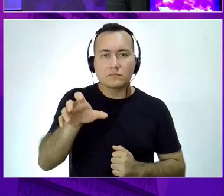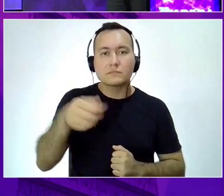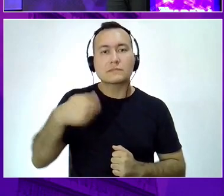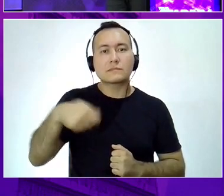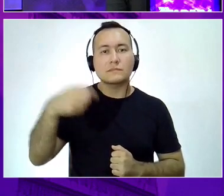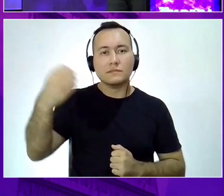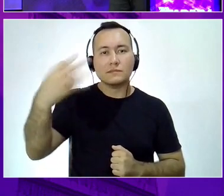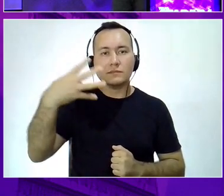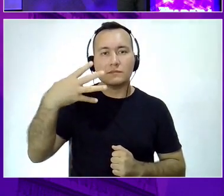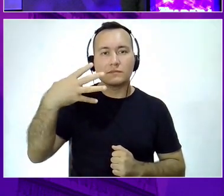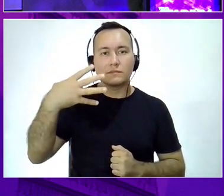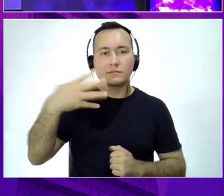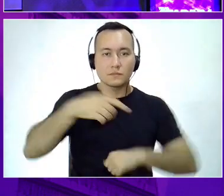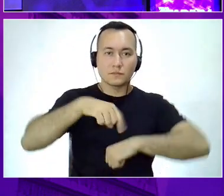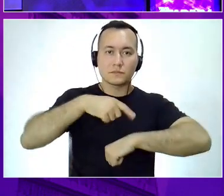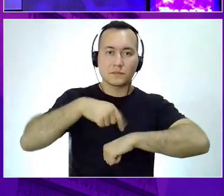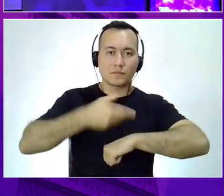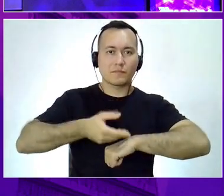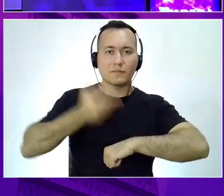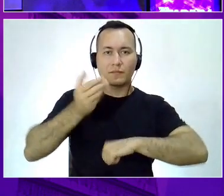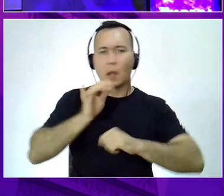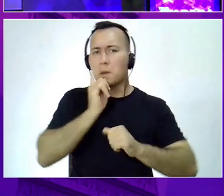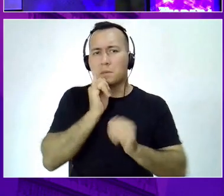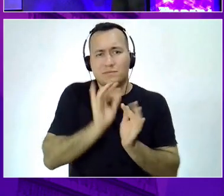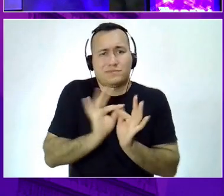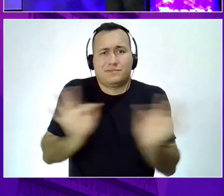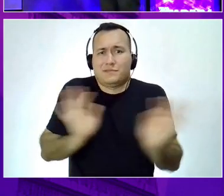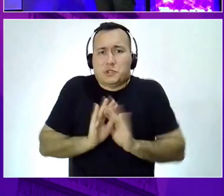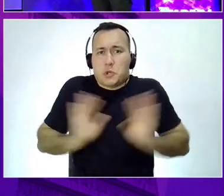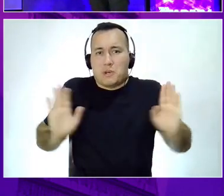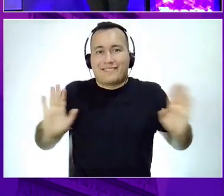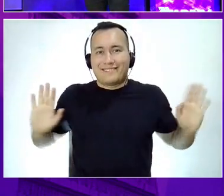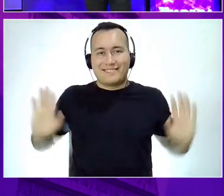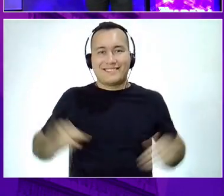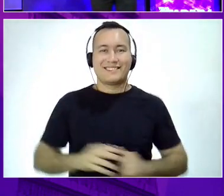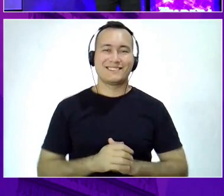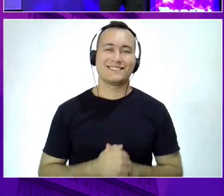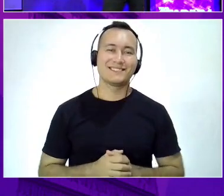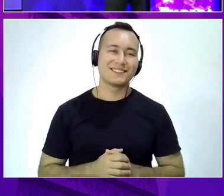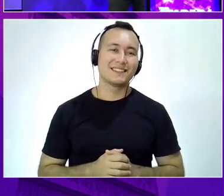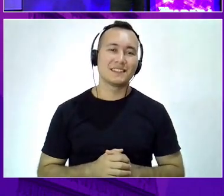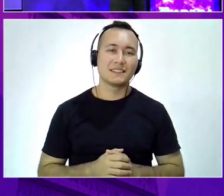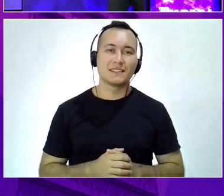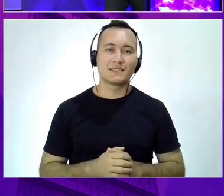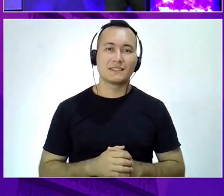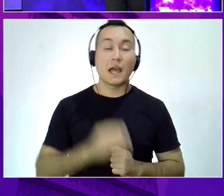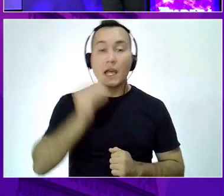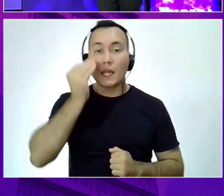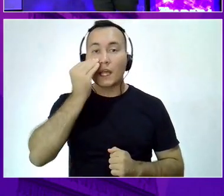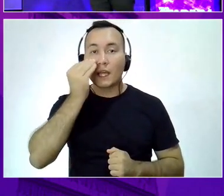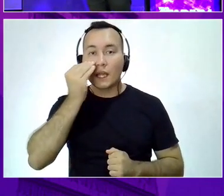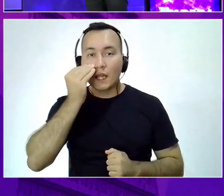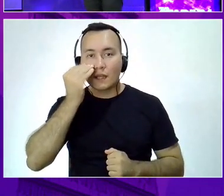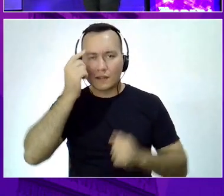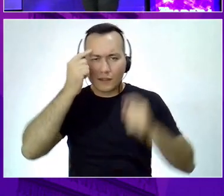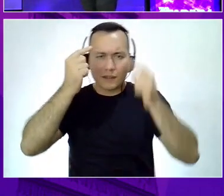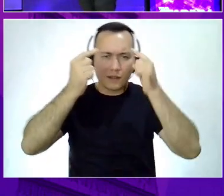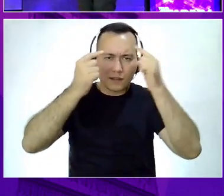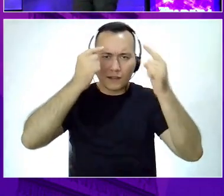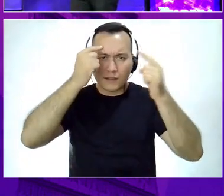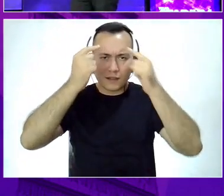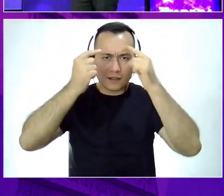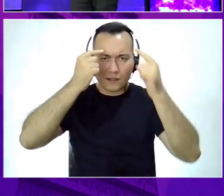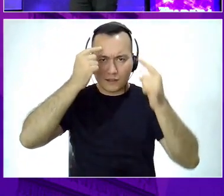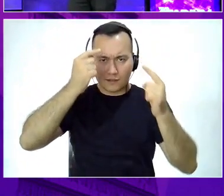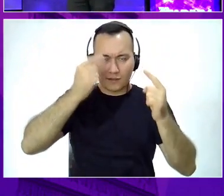E olhando para tudo isso, eu passei para vocês conceitos, ideias de testes, e a gente vai entrar agora em como você